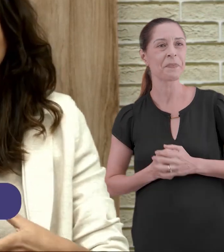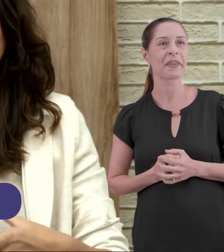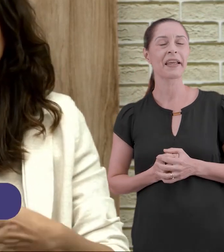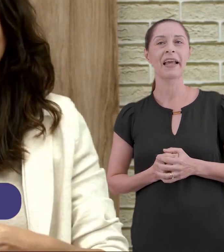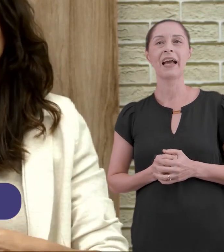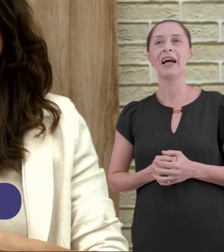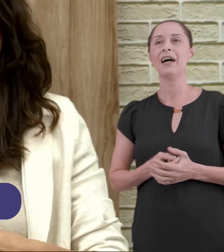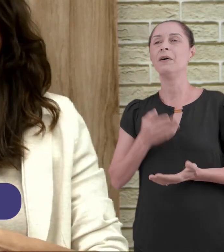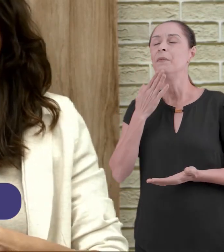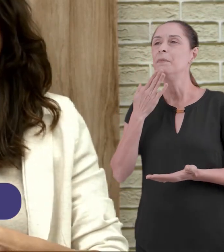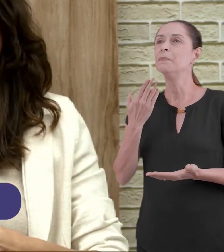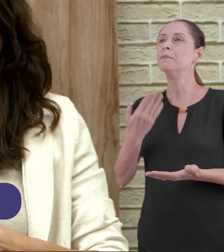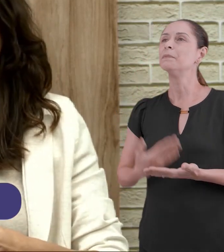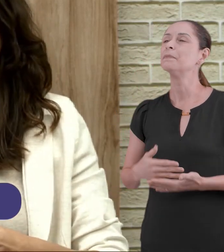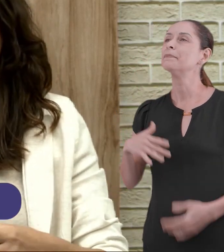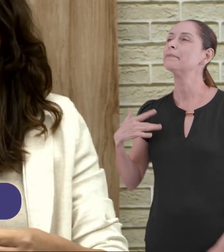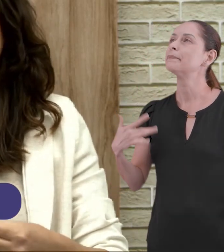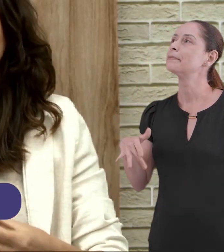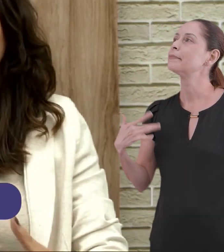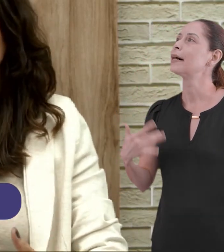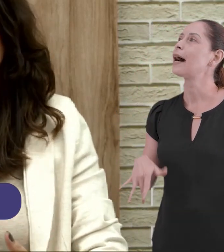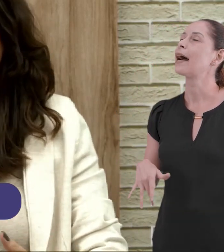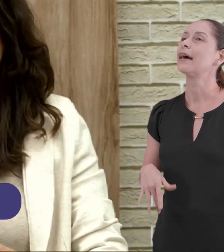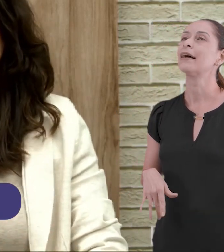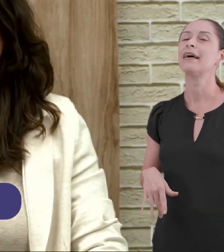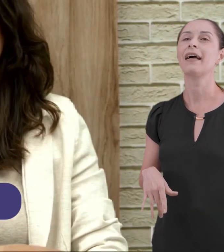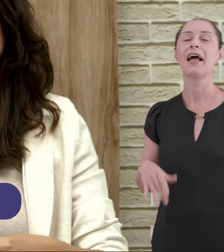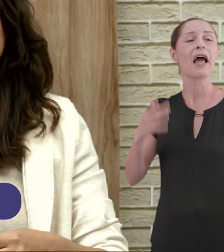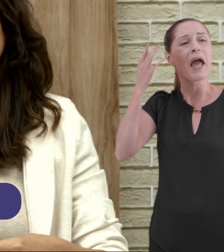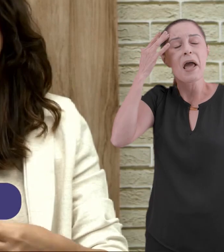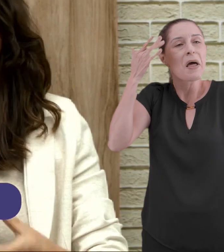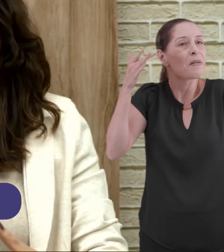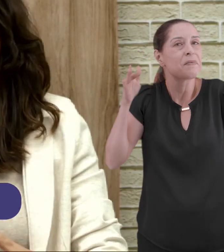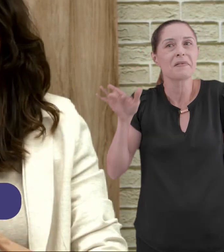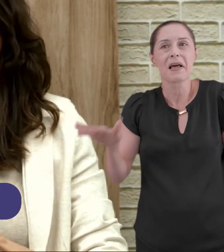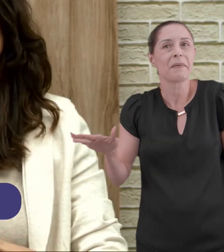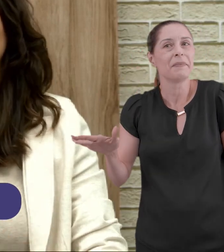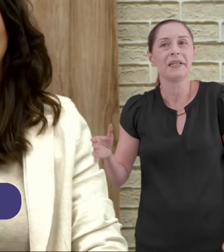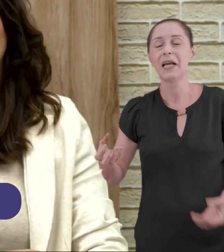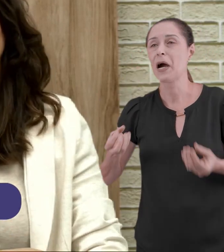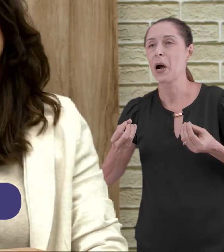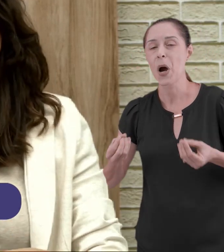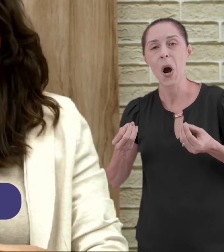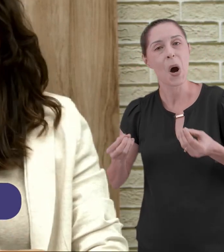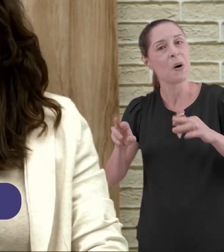gente pensa assim, poxa, eu não imaginava que era assim, eu não sabia que